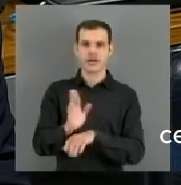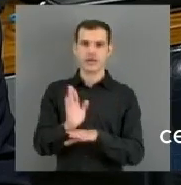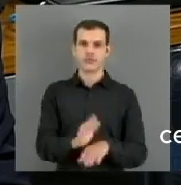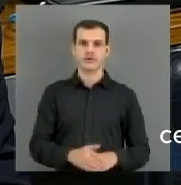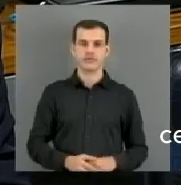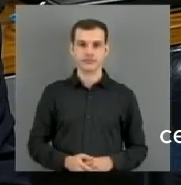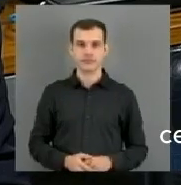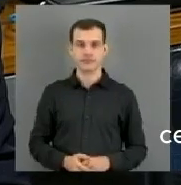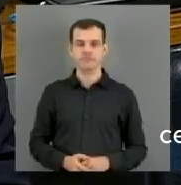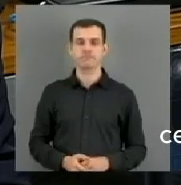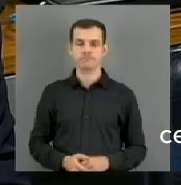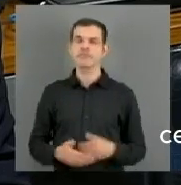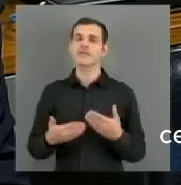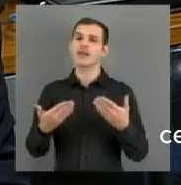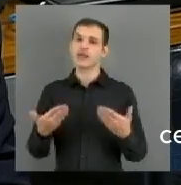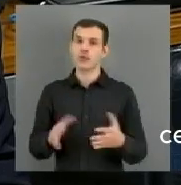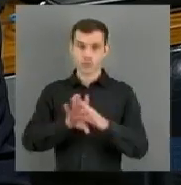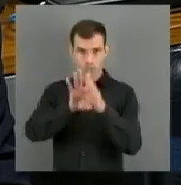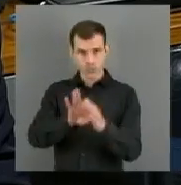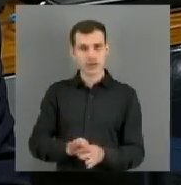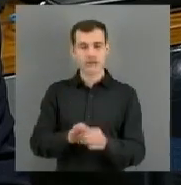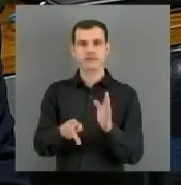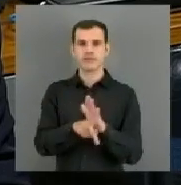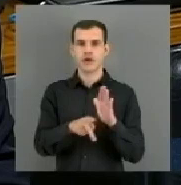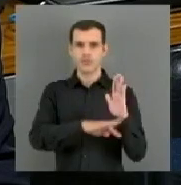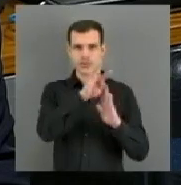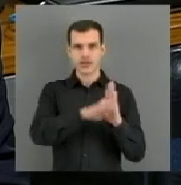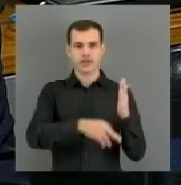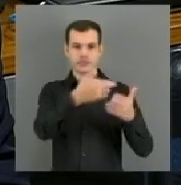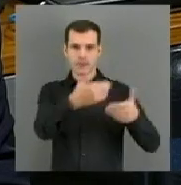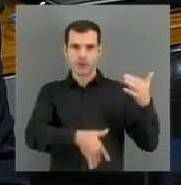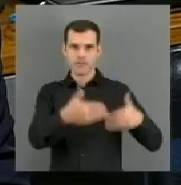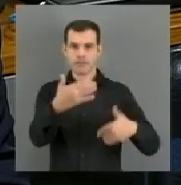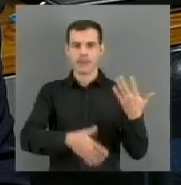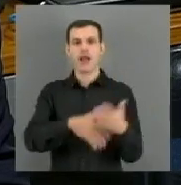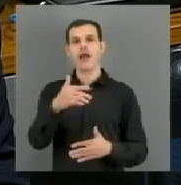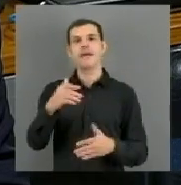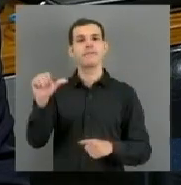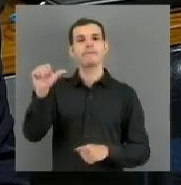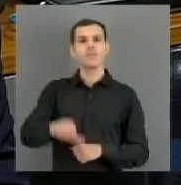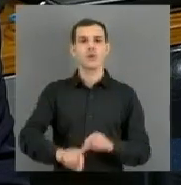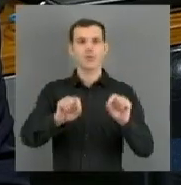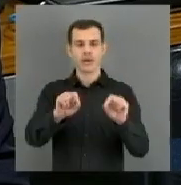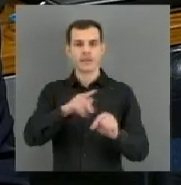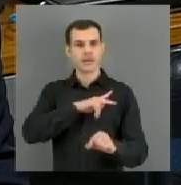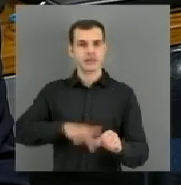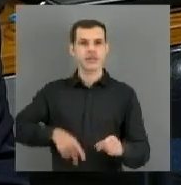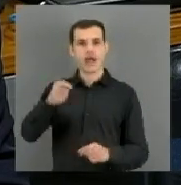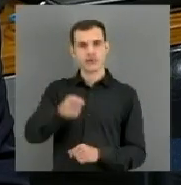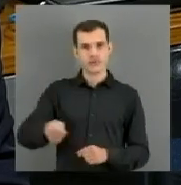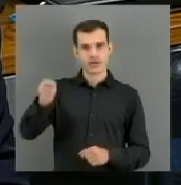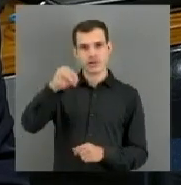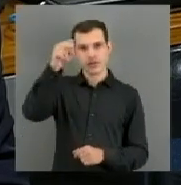Certo? E dentro do contexto aqui da matéria, para piorar, né, o presidente da Associação Nacional dos